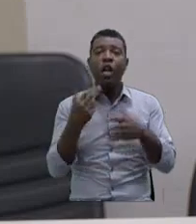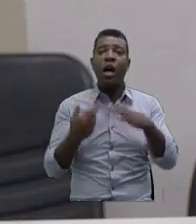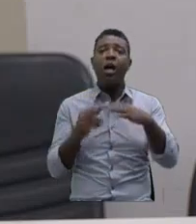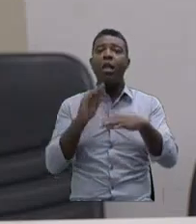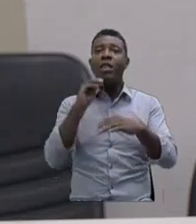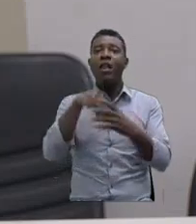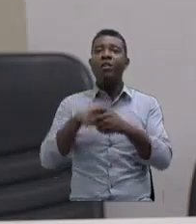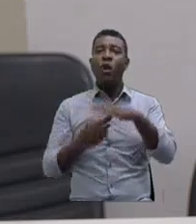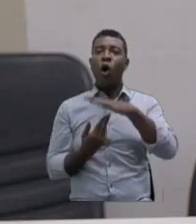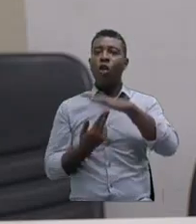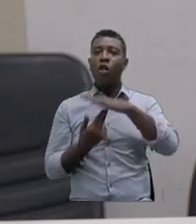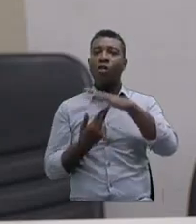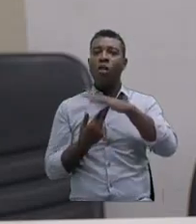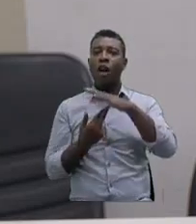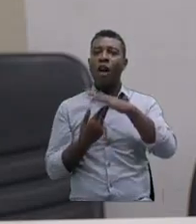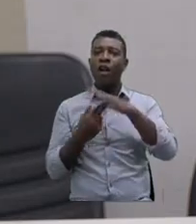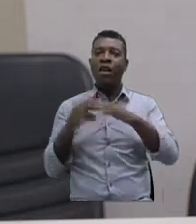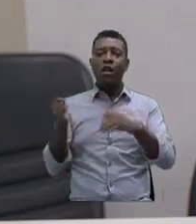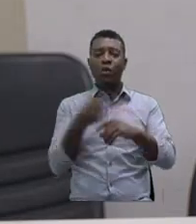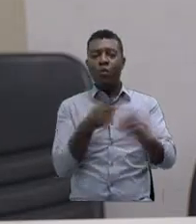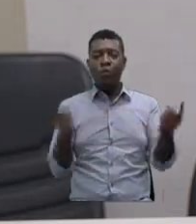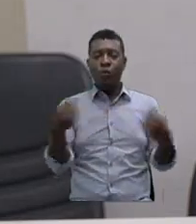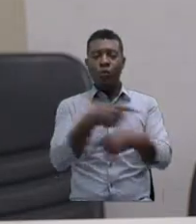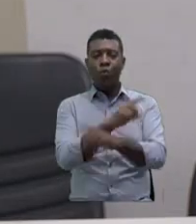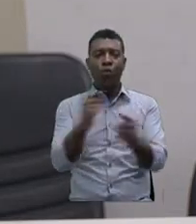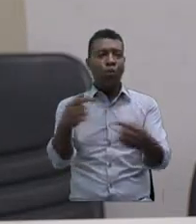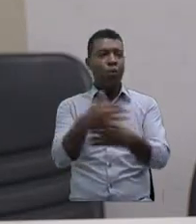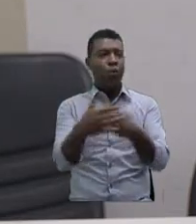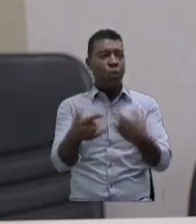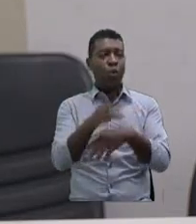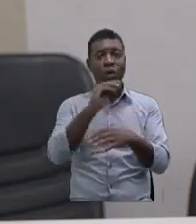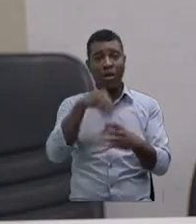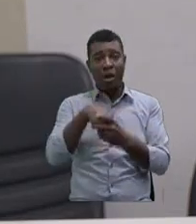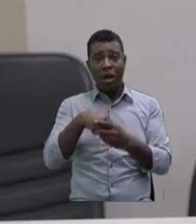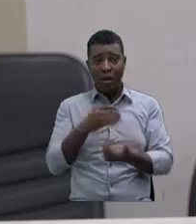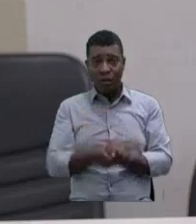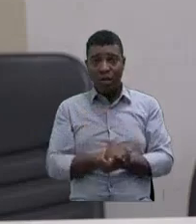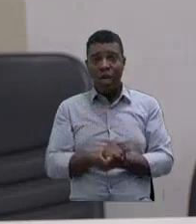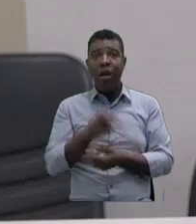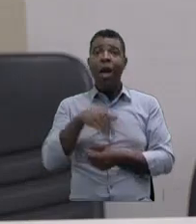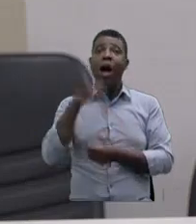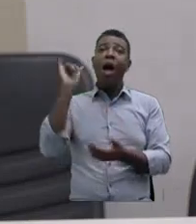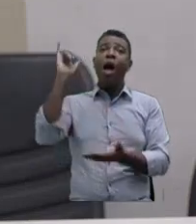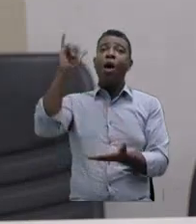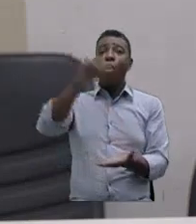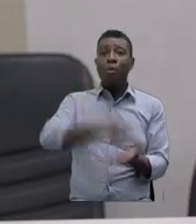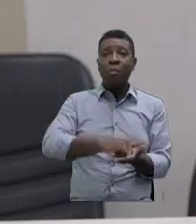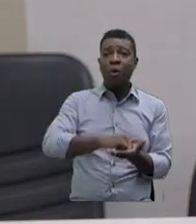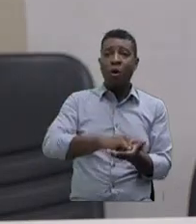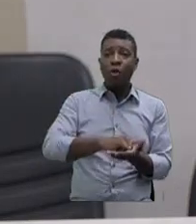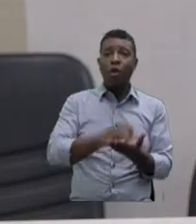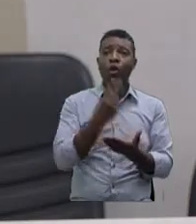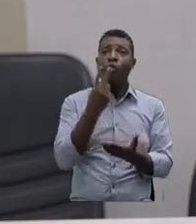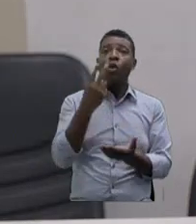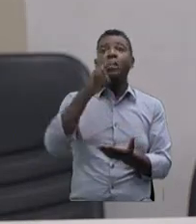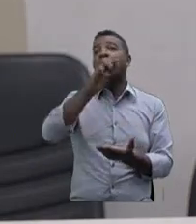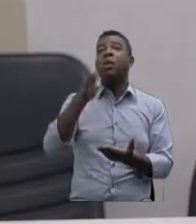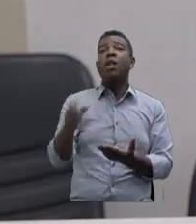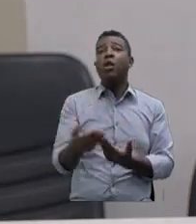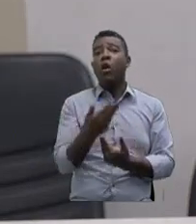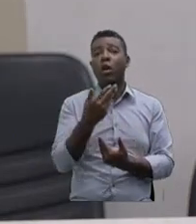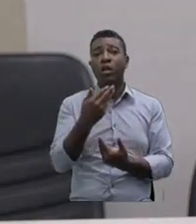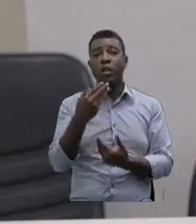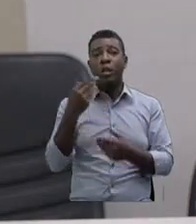abril, um aumento de 10,3. Os aeroportos, cerca de 2 milhões de passageiros desembarcaram em